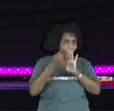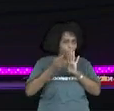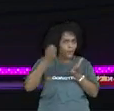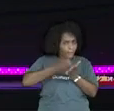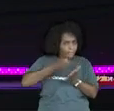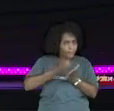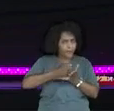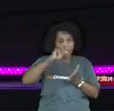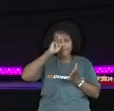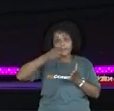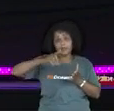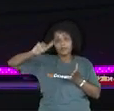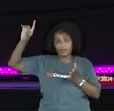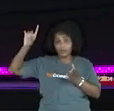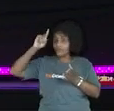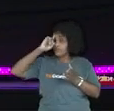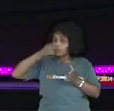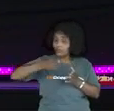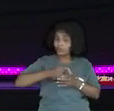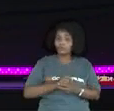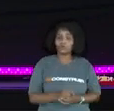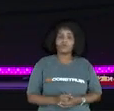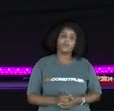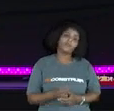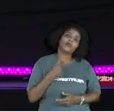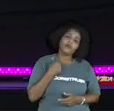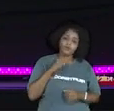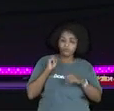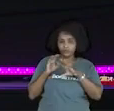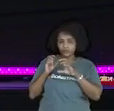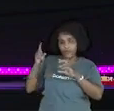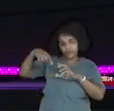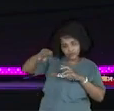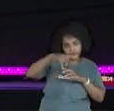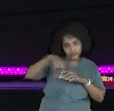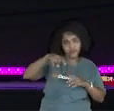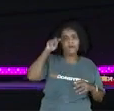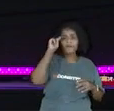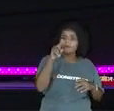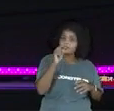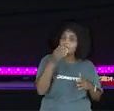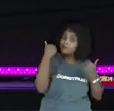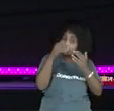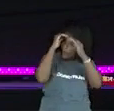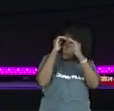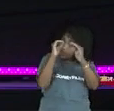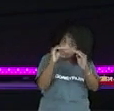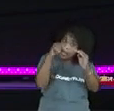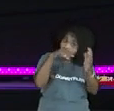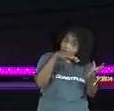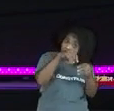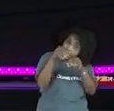decretos e as ordenanças que o senhor o seu Deus ordenou que que eu liso ensinasse para que vocês os cunpram na